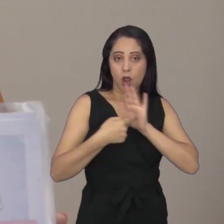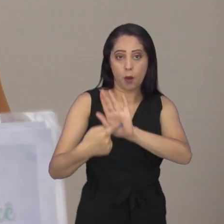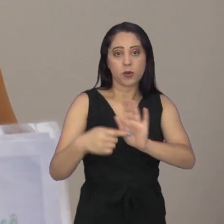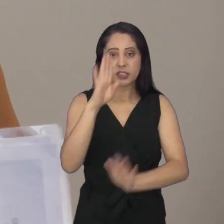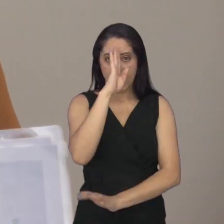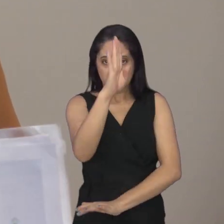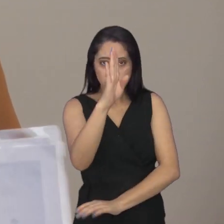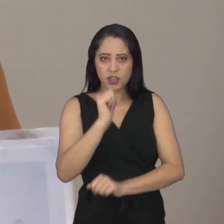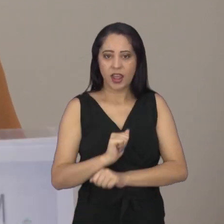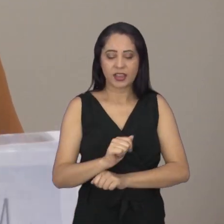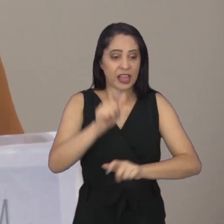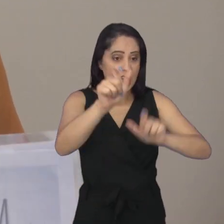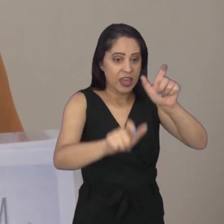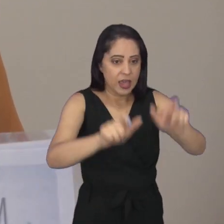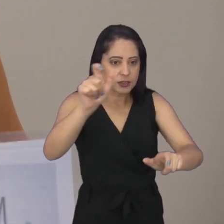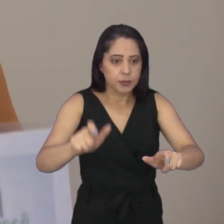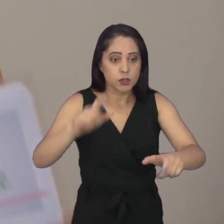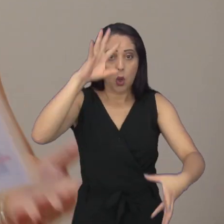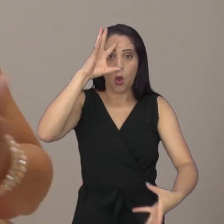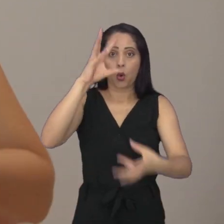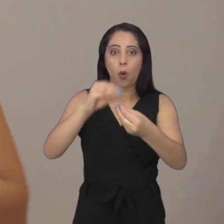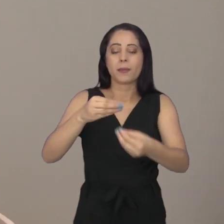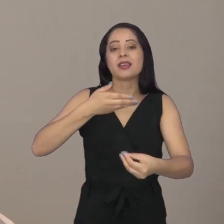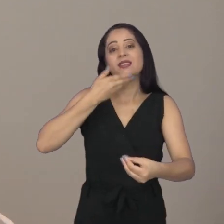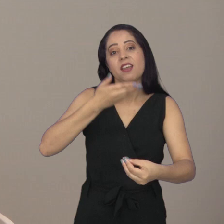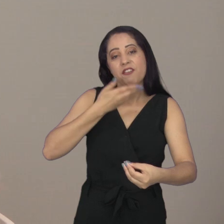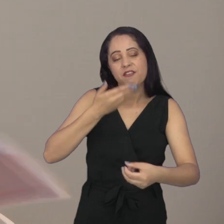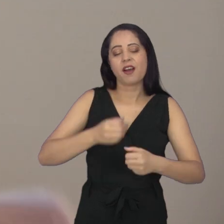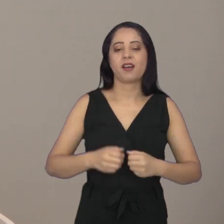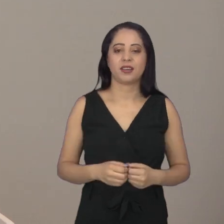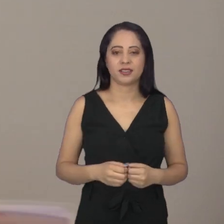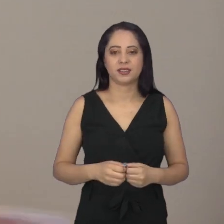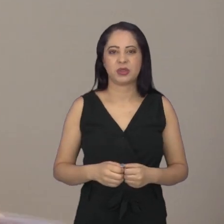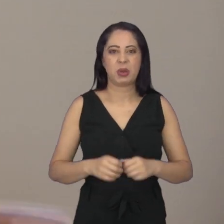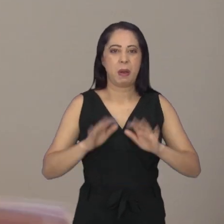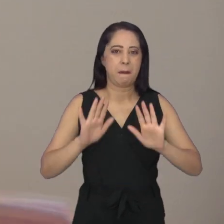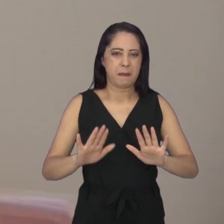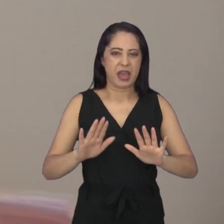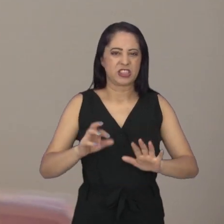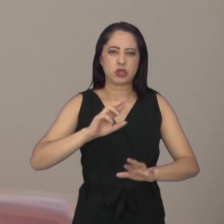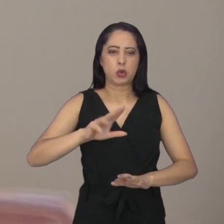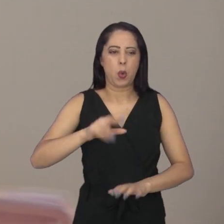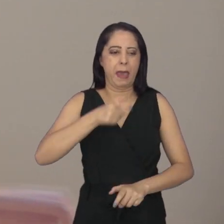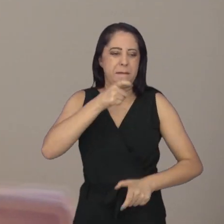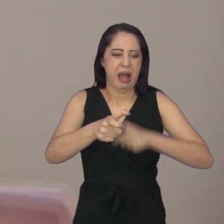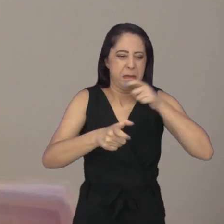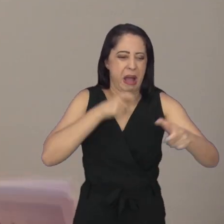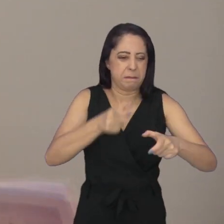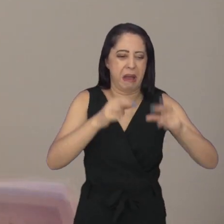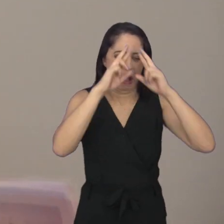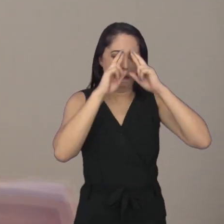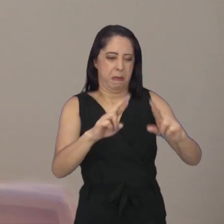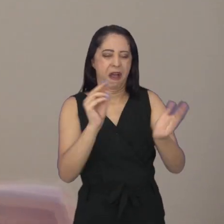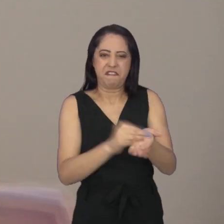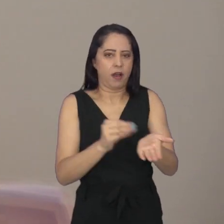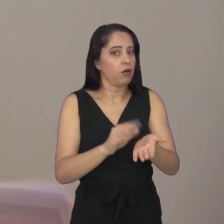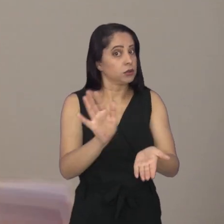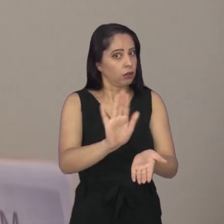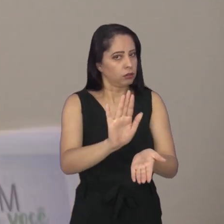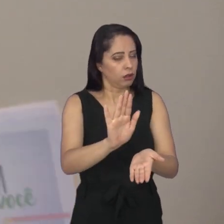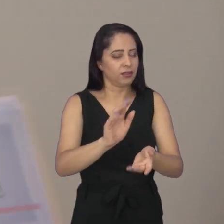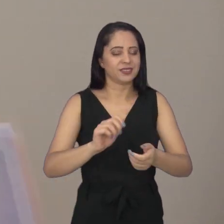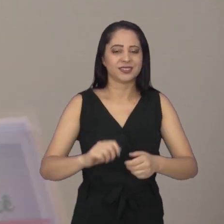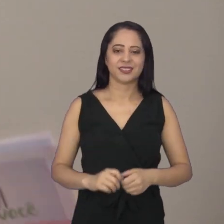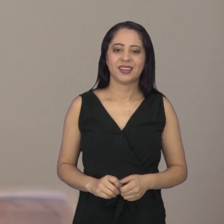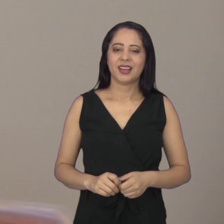e facilmente compreensível, sem, no entanto, ser agressivo ou desrespeitoso. E quem vai